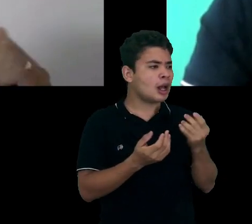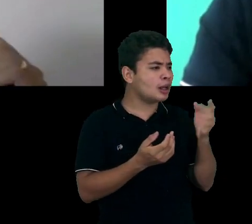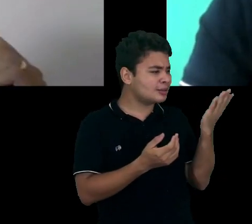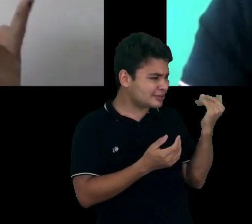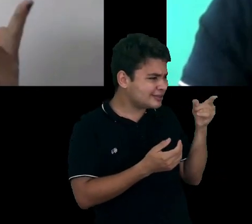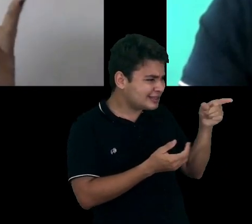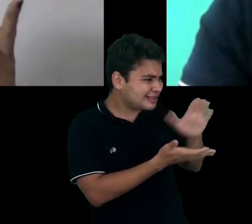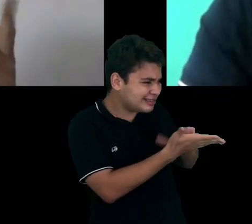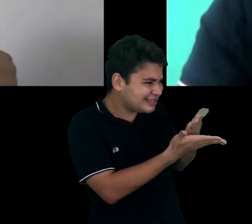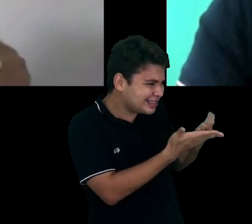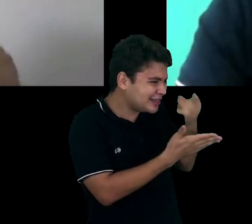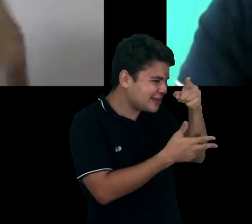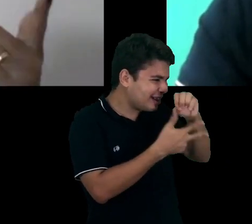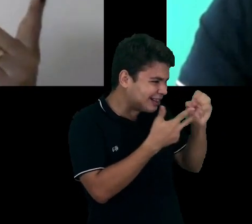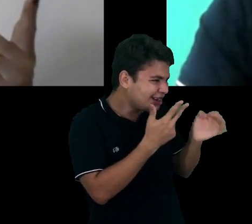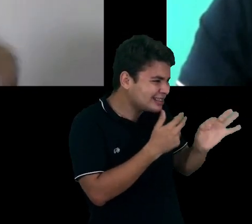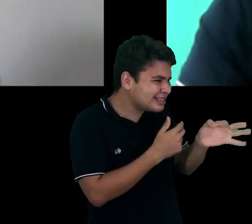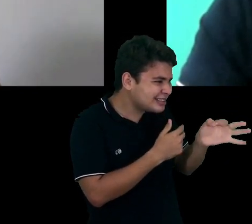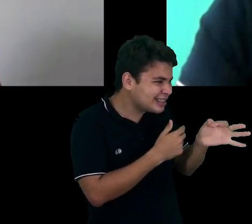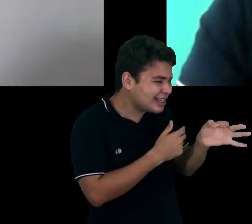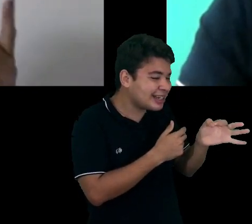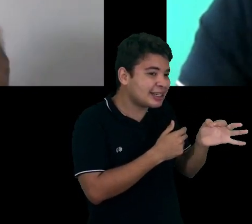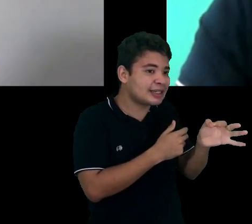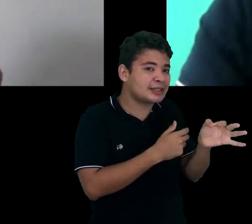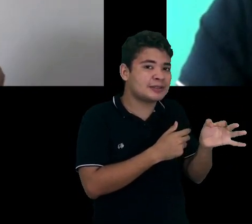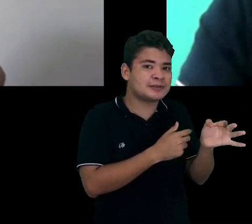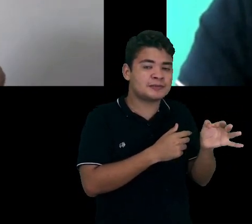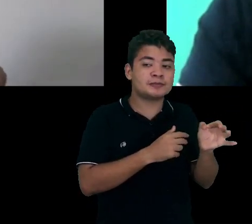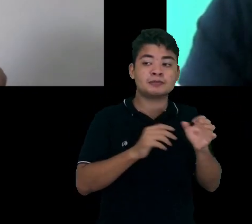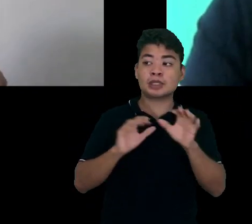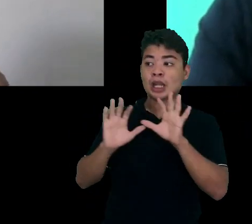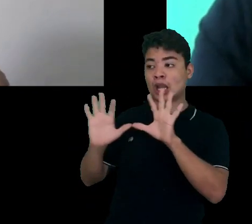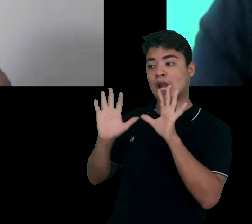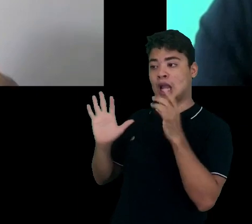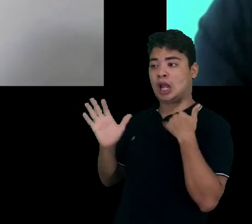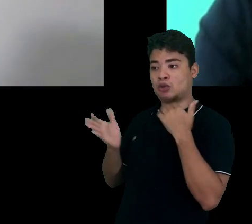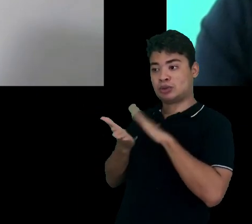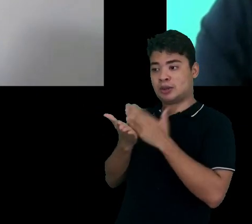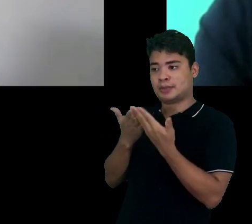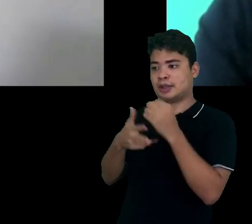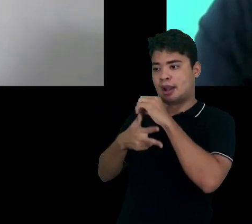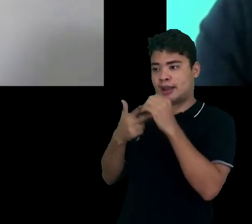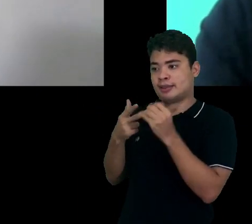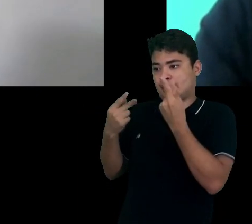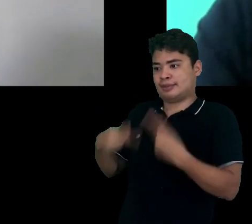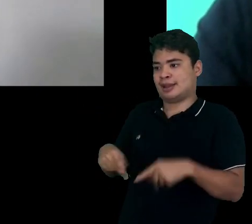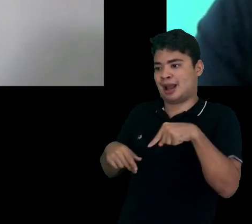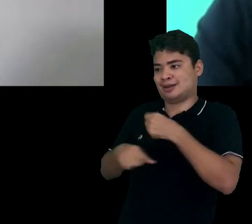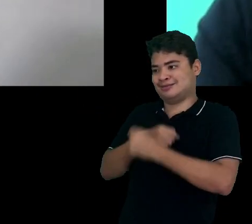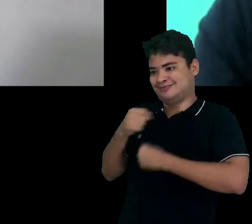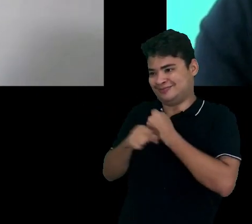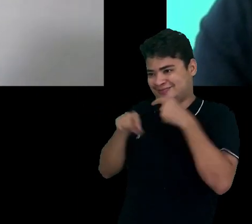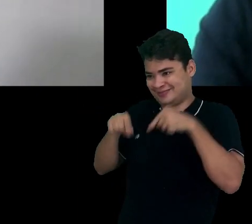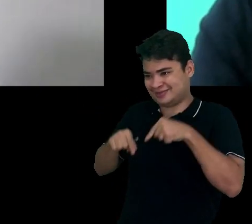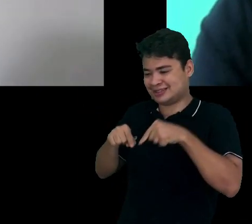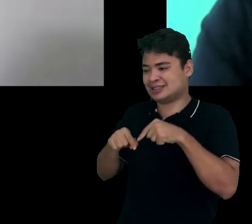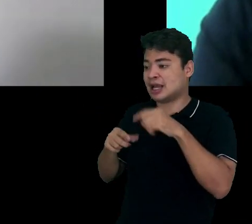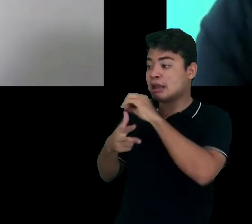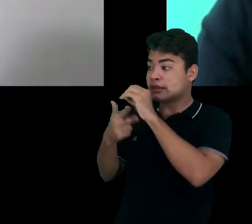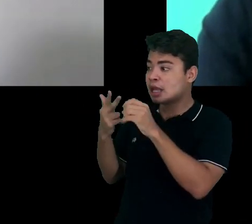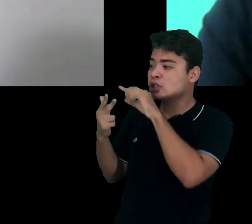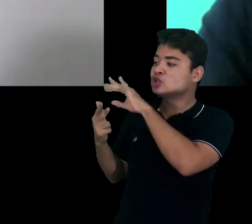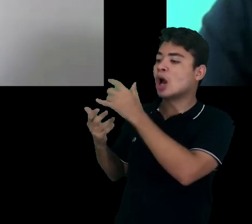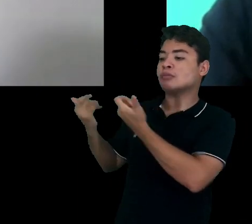intérprete, né? Inclusive, né? Desculpa, mas você foi intérprete, né? Eu interpretei nesse Enem. Naquele lá eu só fiquei